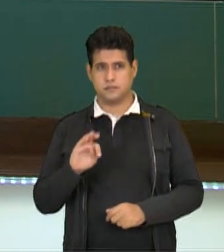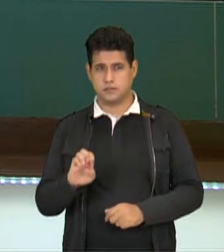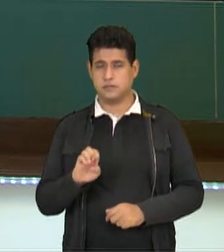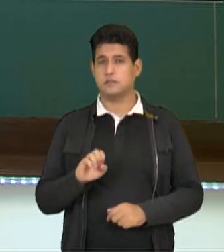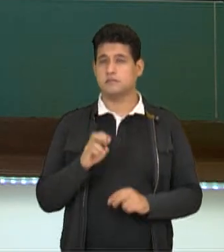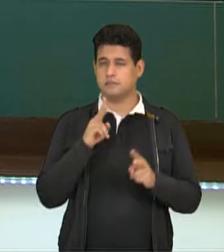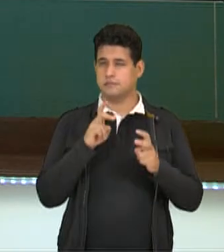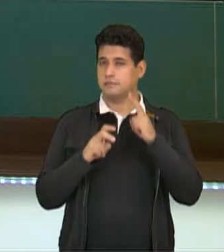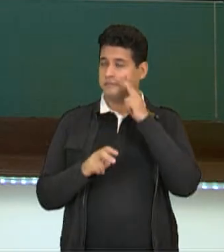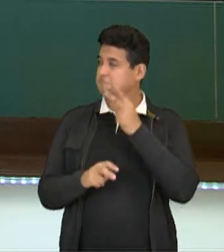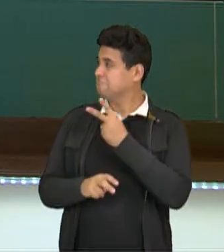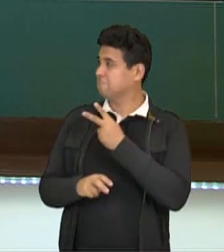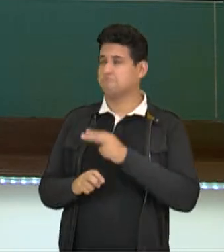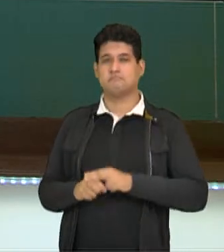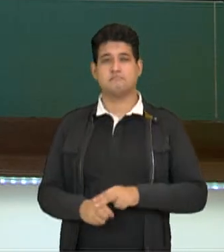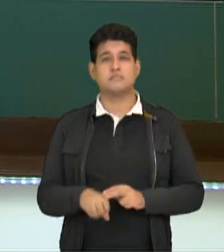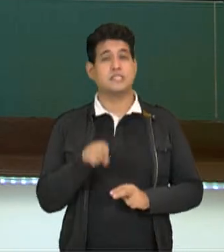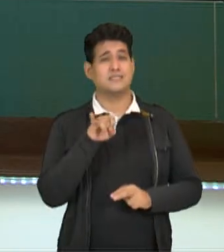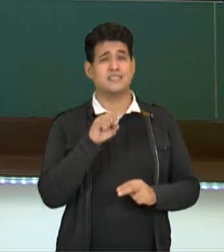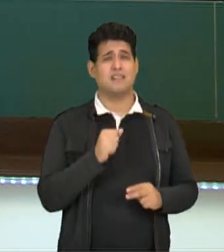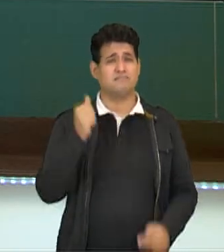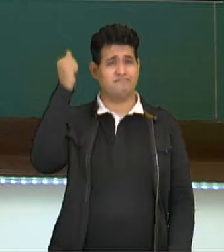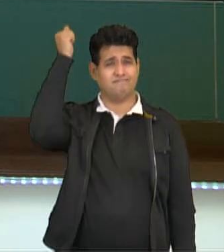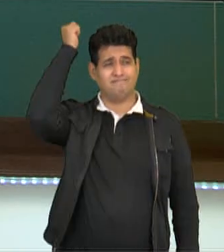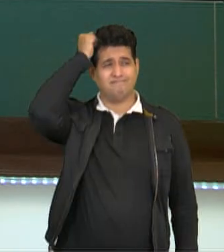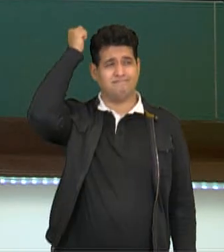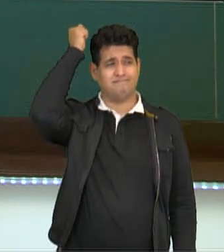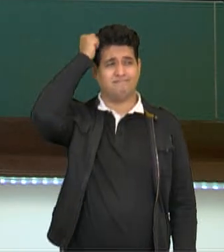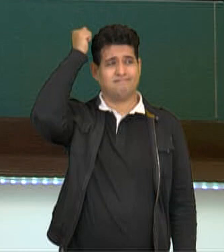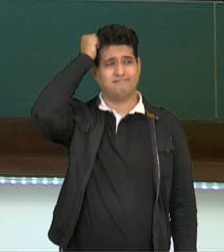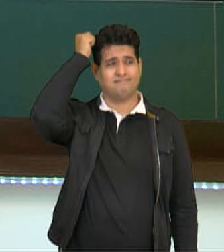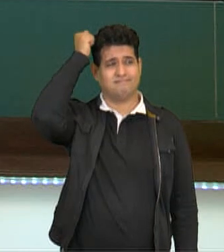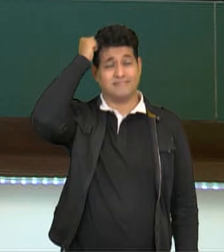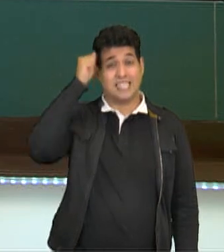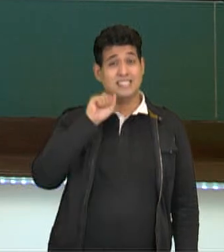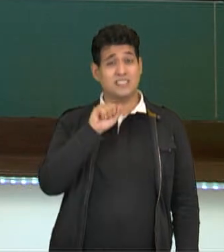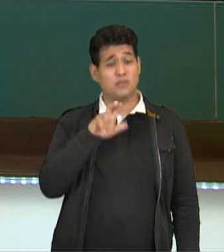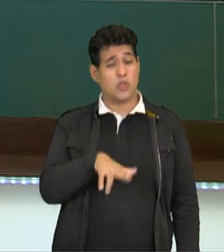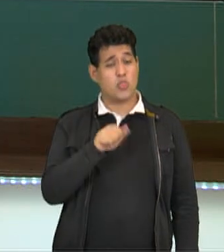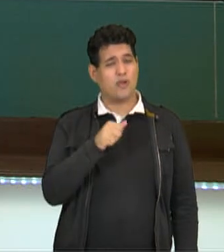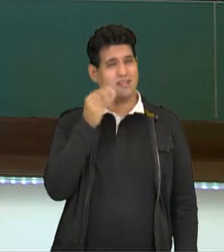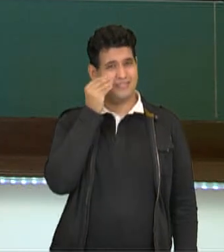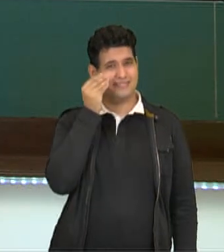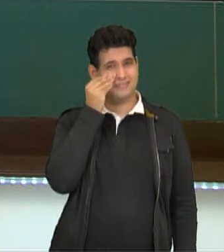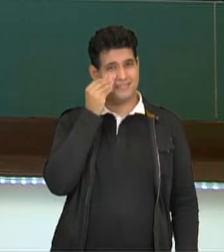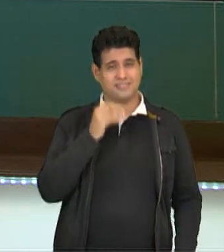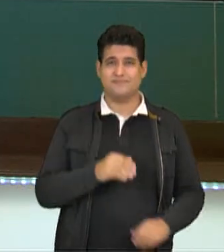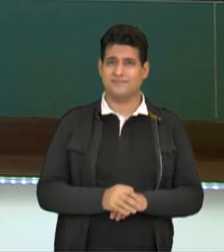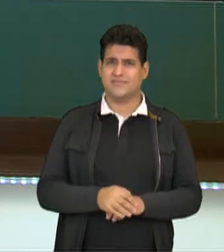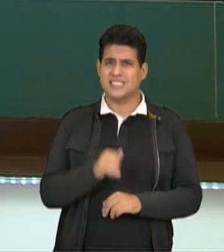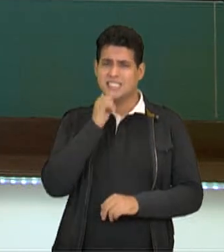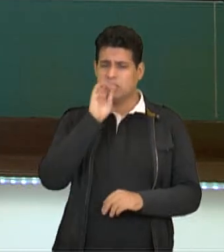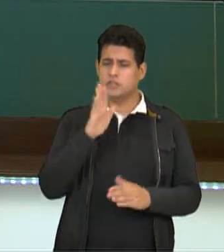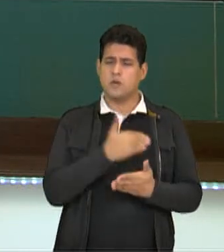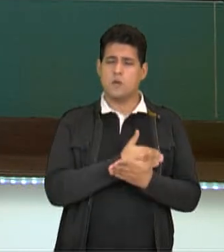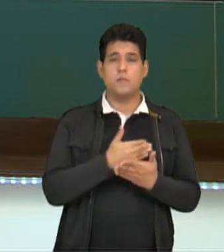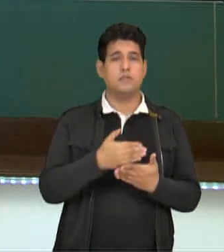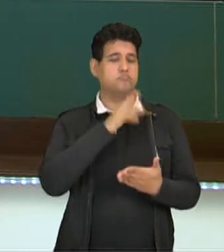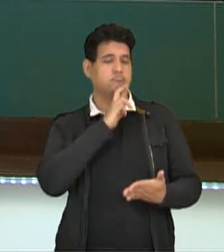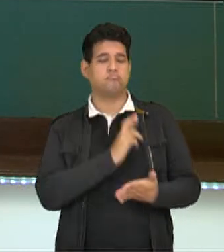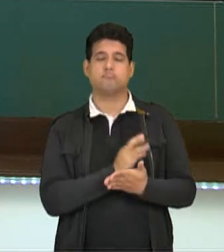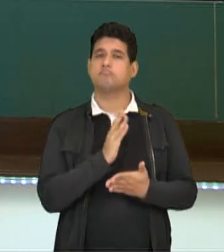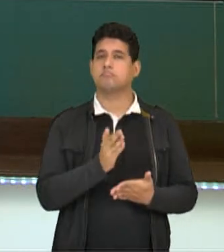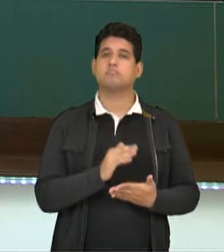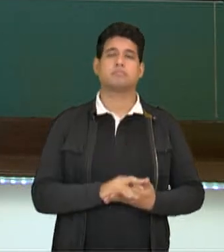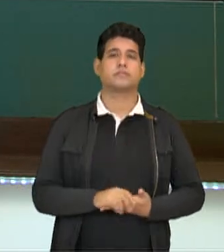try. Você se arrependerá se você nunca tentar. Então, eu começo pelo